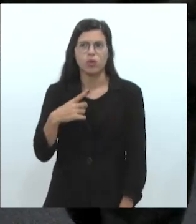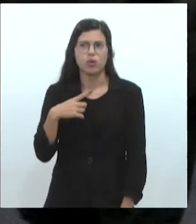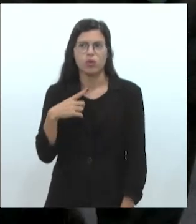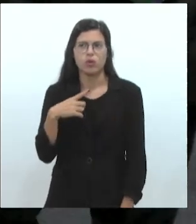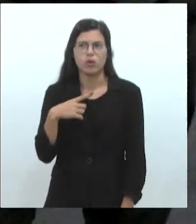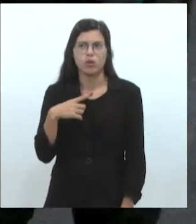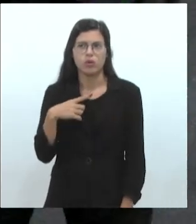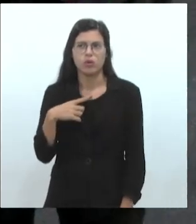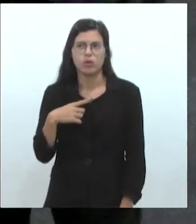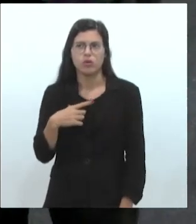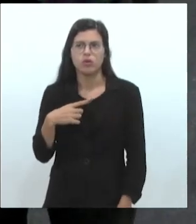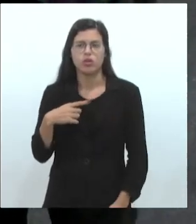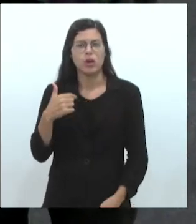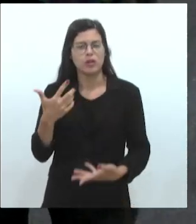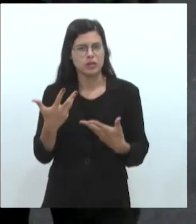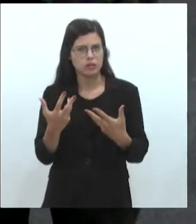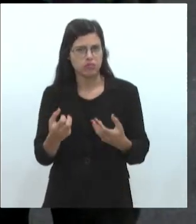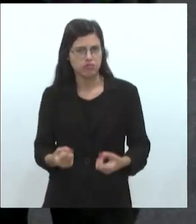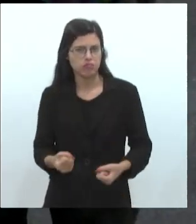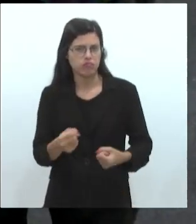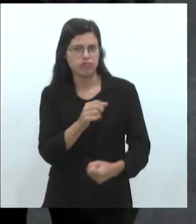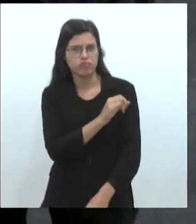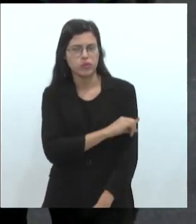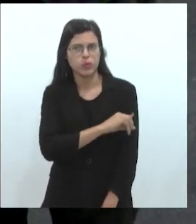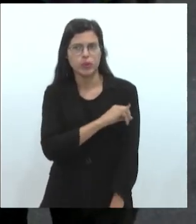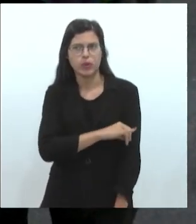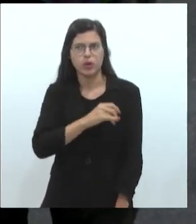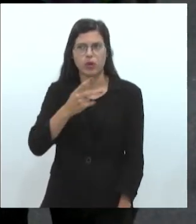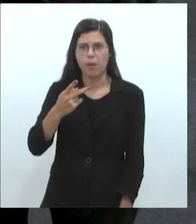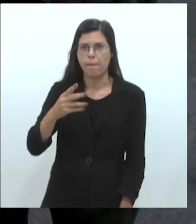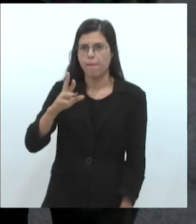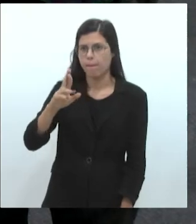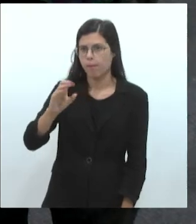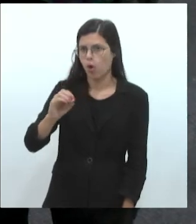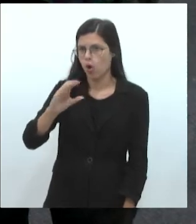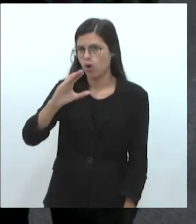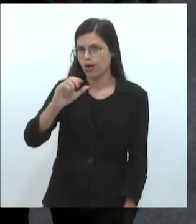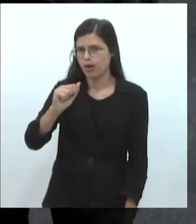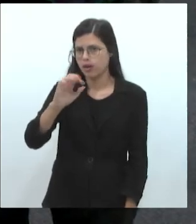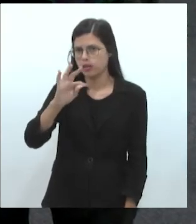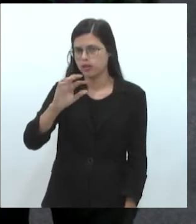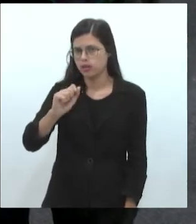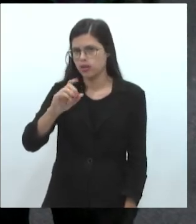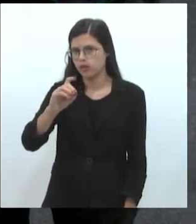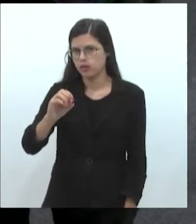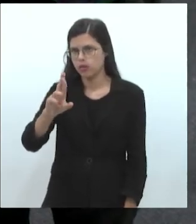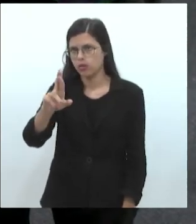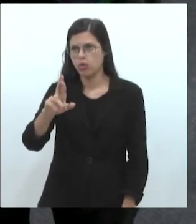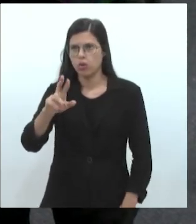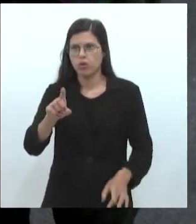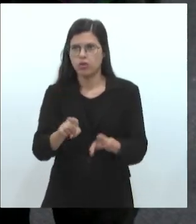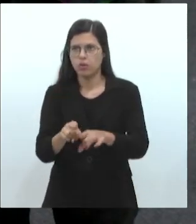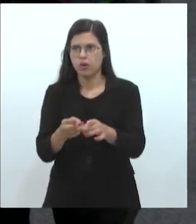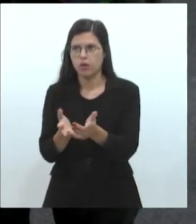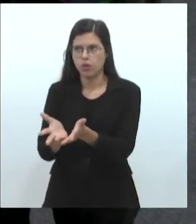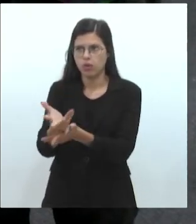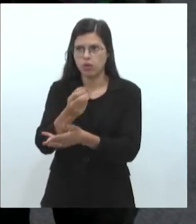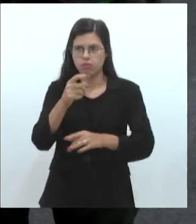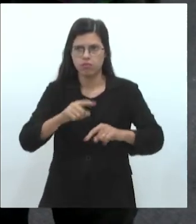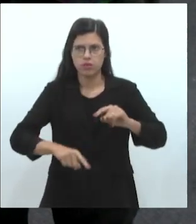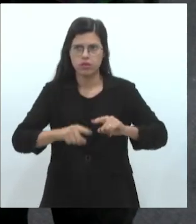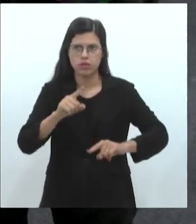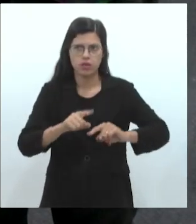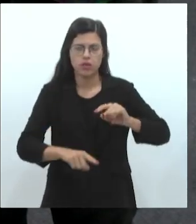ao Procatadores, além, obviamente, de uma política estadual de tratamento de resíduos sólidos, que hoje a gente sabe que podem